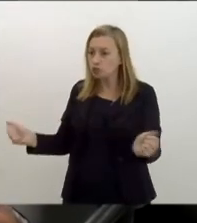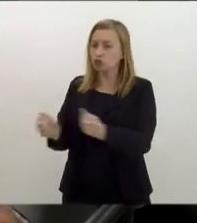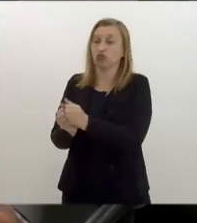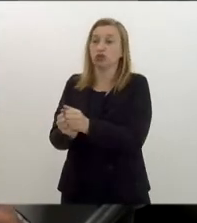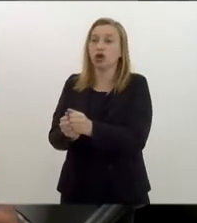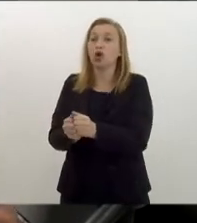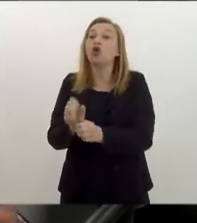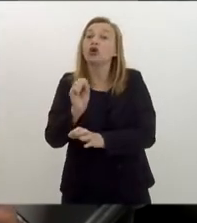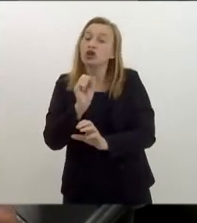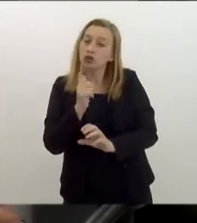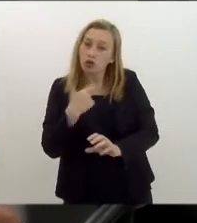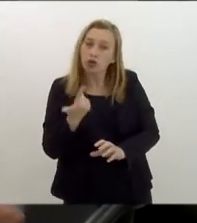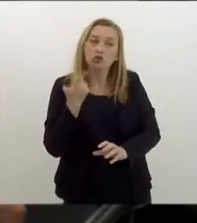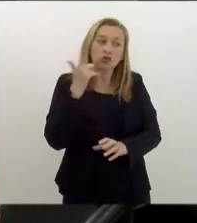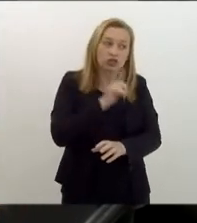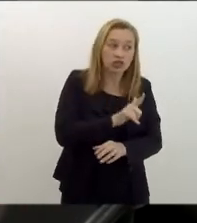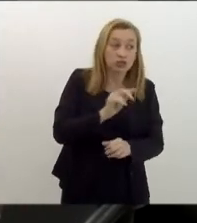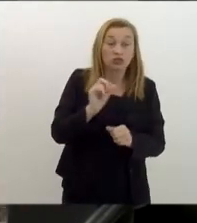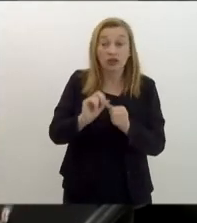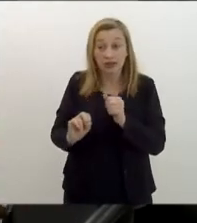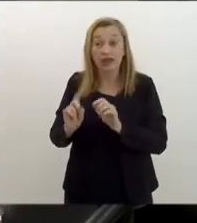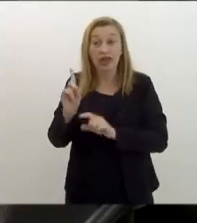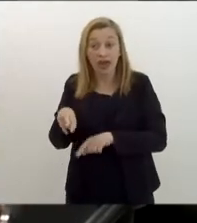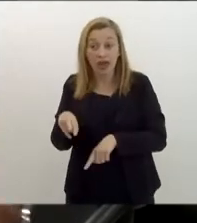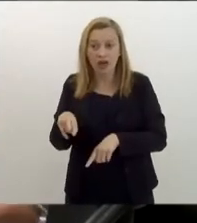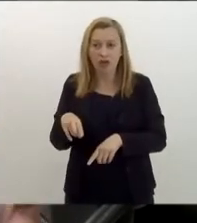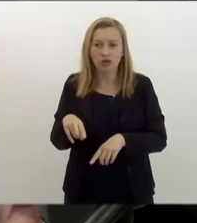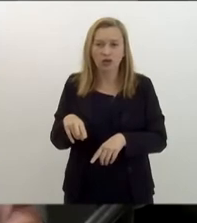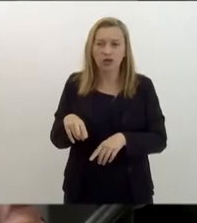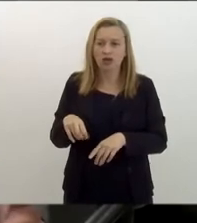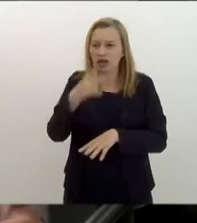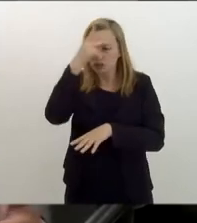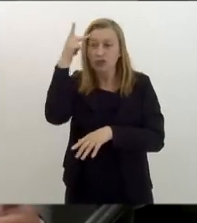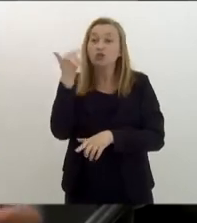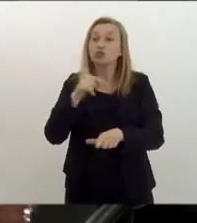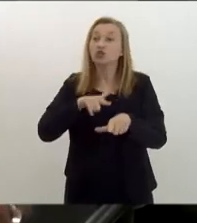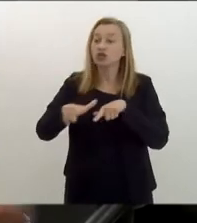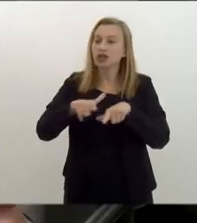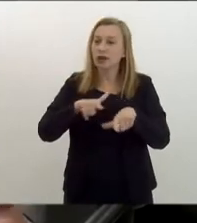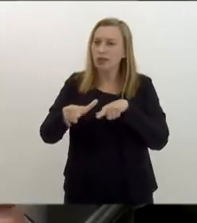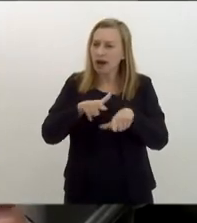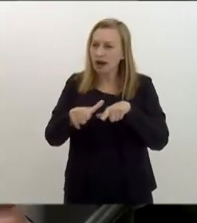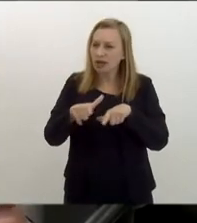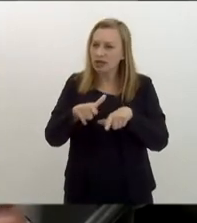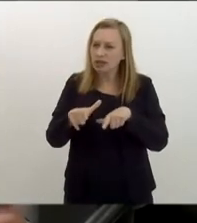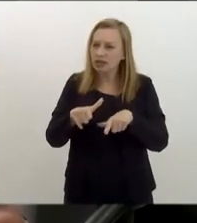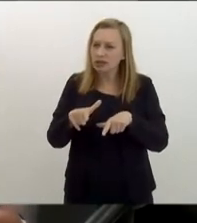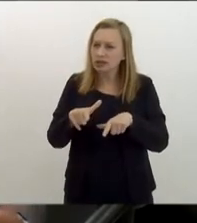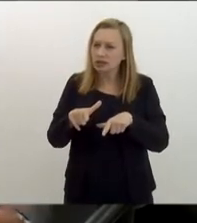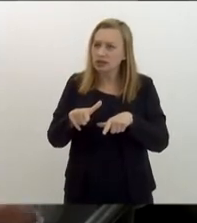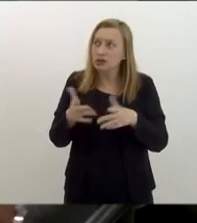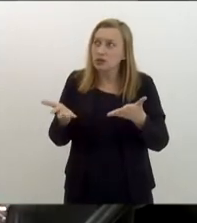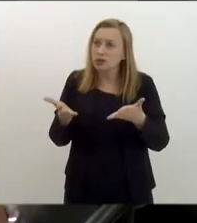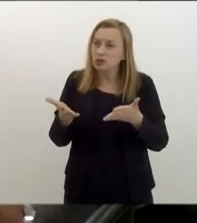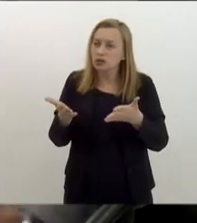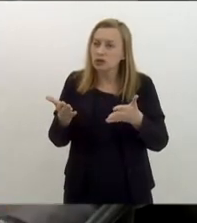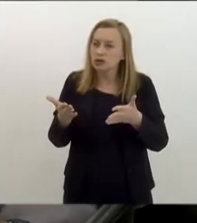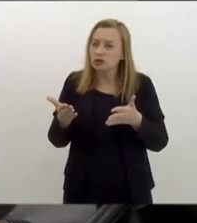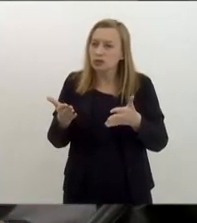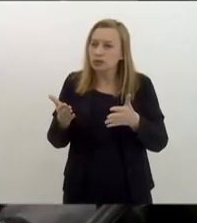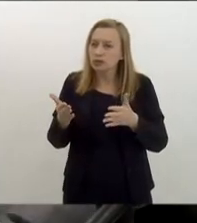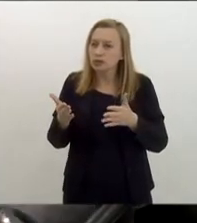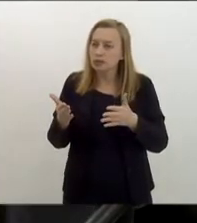consegue unificar é um pessoal que trabalha do quê que trabalha para